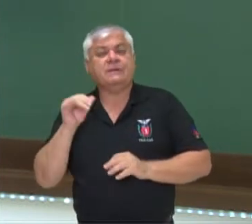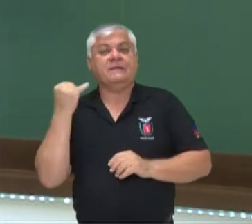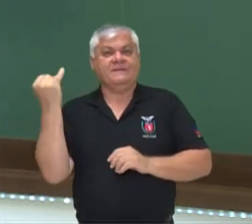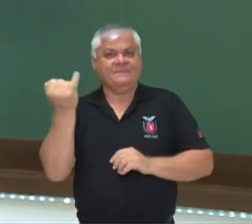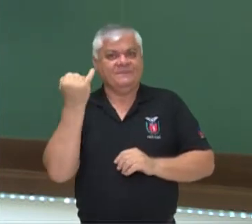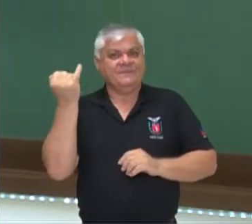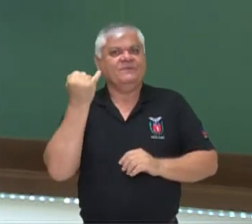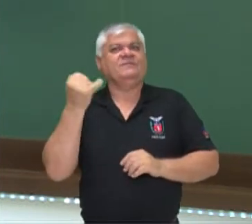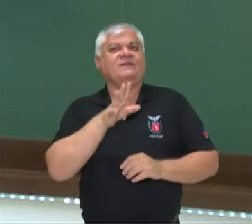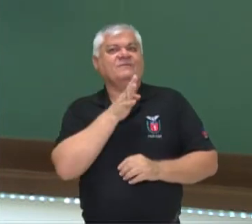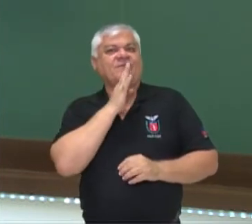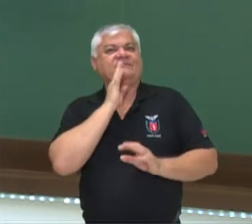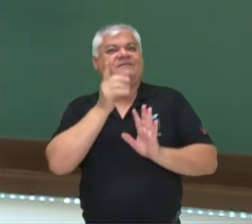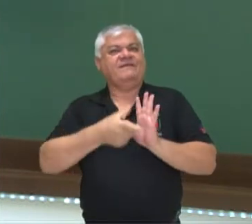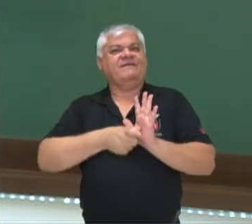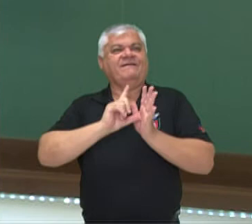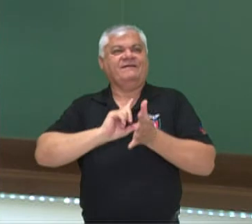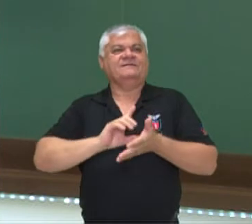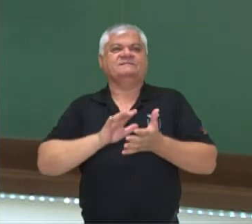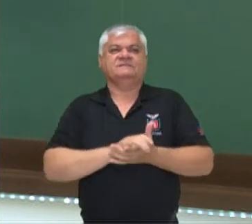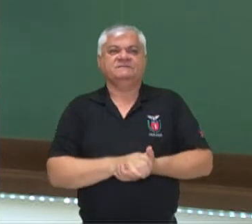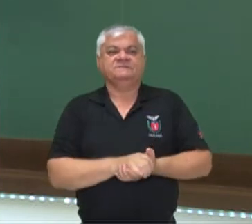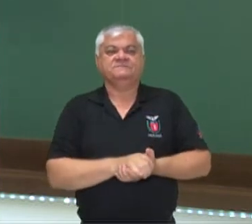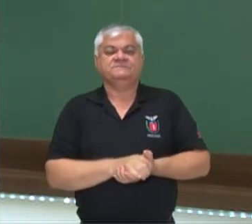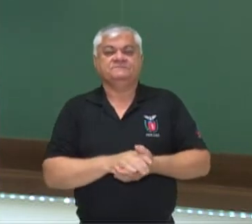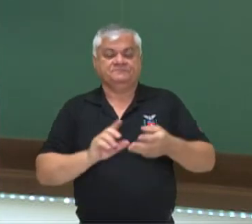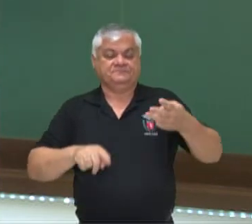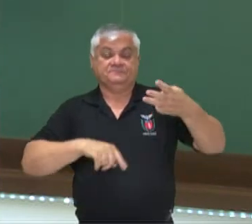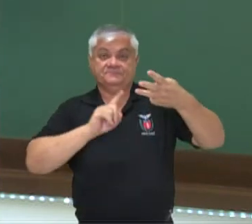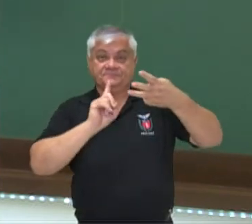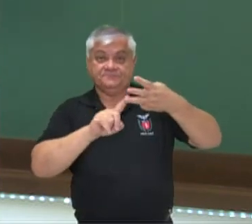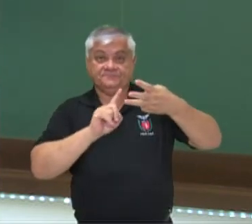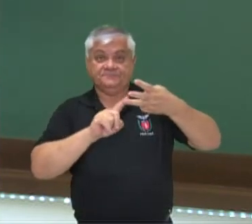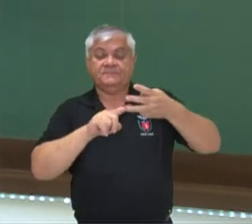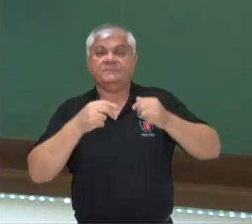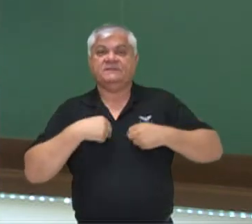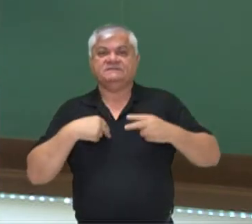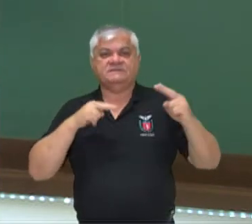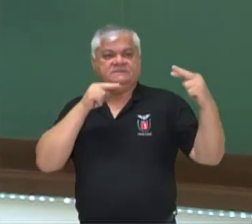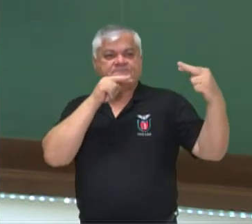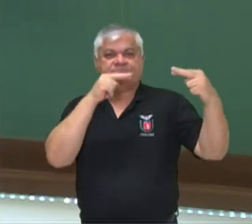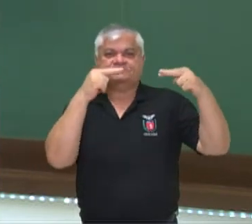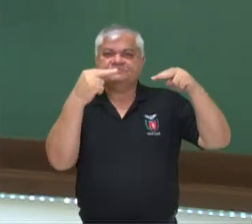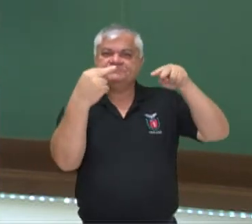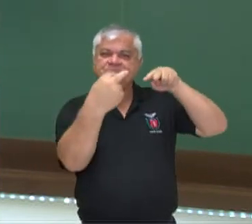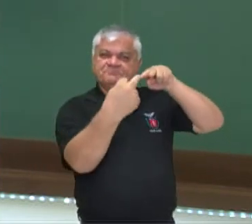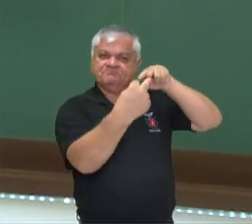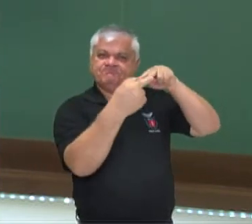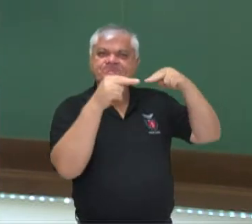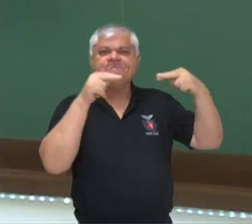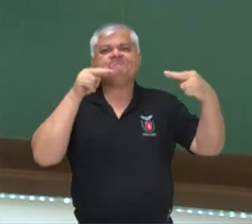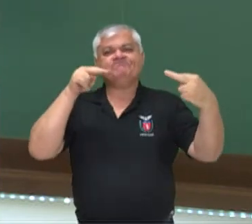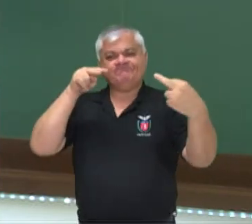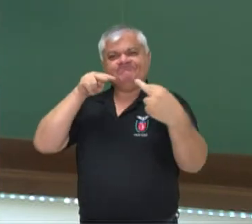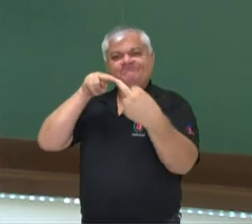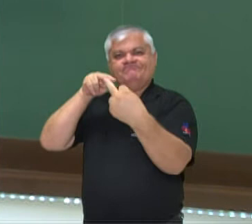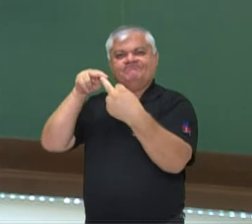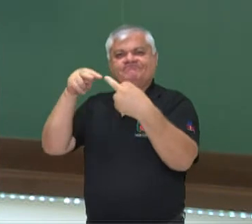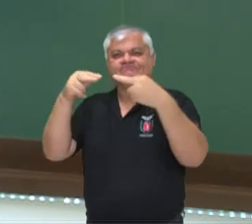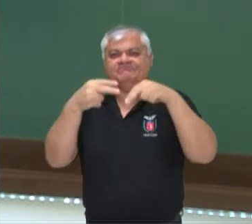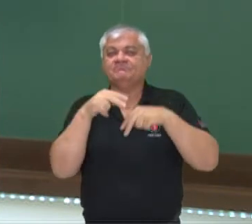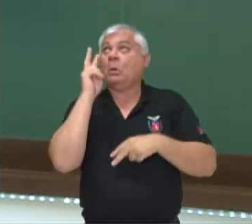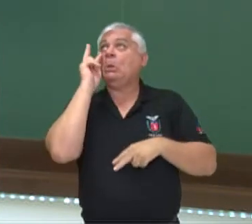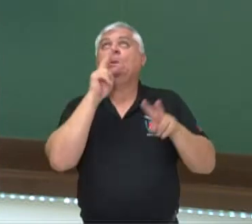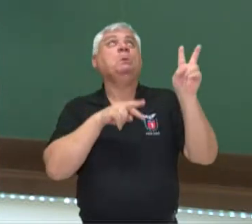você conhecer o assunto antes, né? Estabeleça contato visual, né? Olhe diretamente para o seu público, olhe para